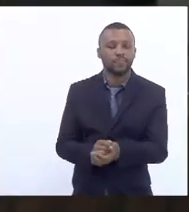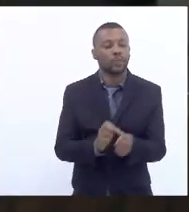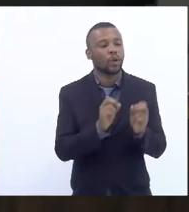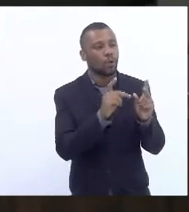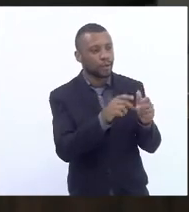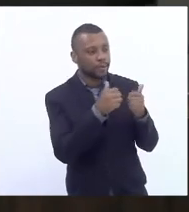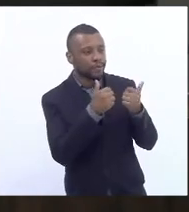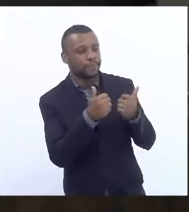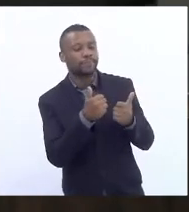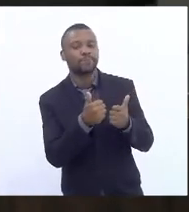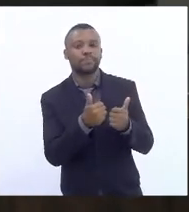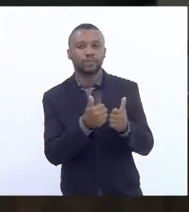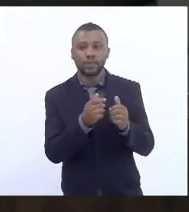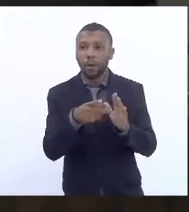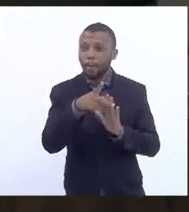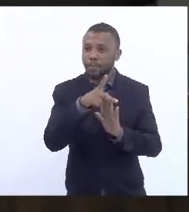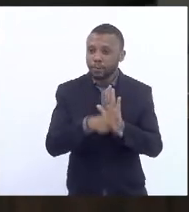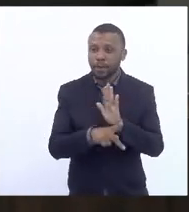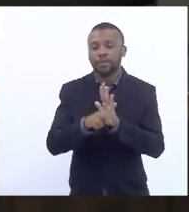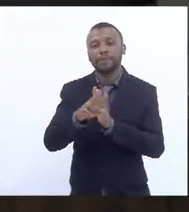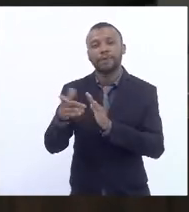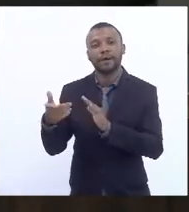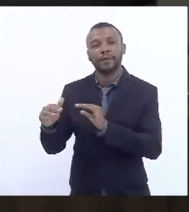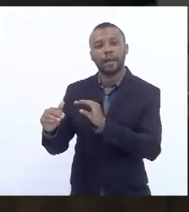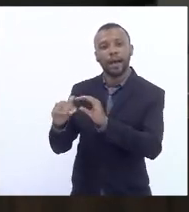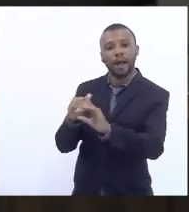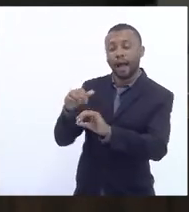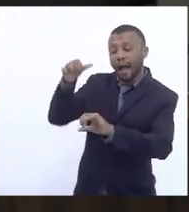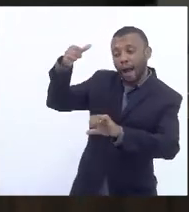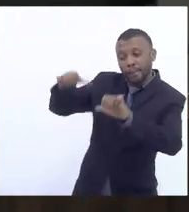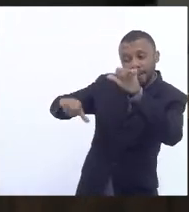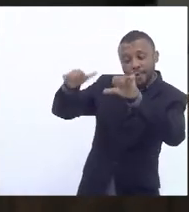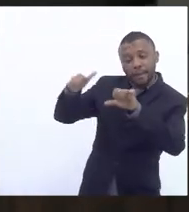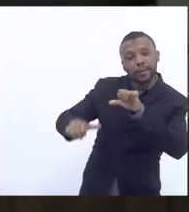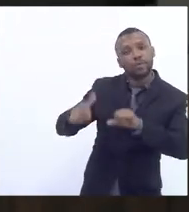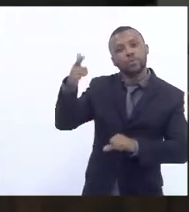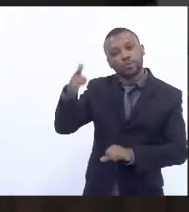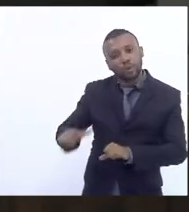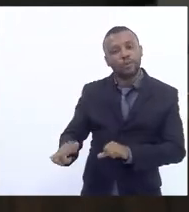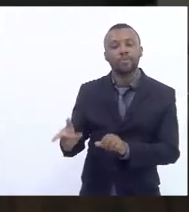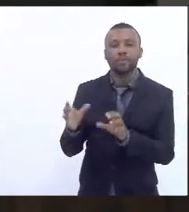Obrigado. De Vossa Excelência, o projeto será remetido à CCJ.